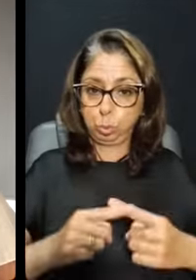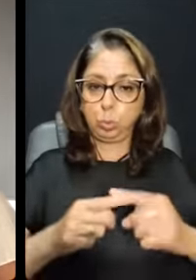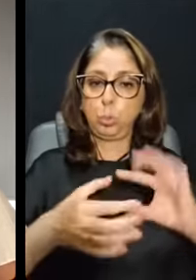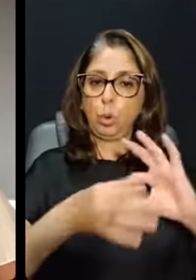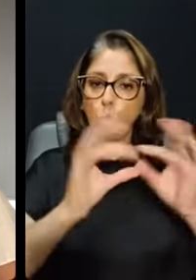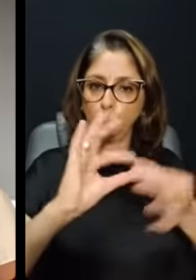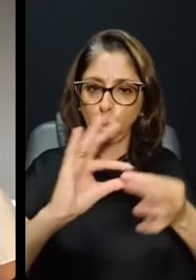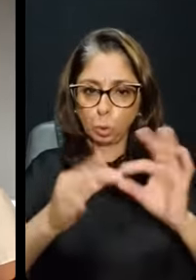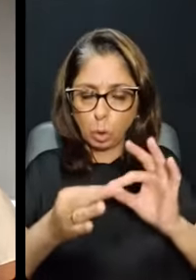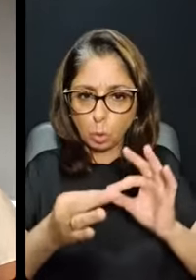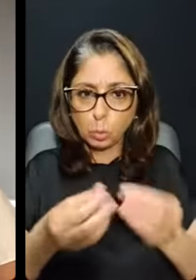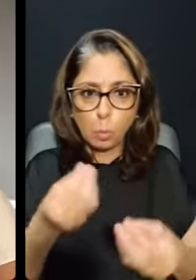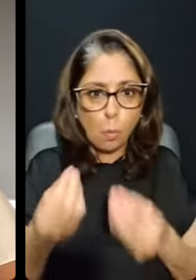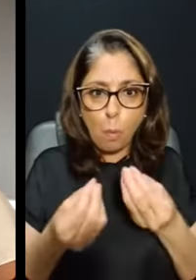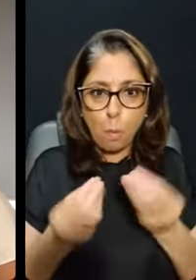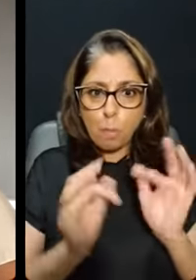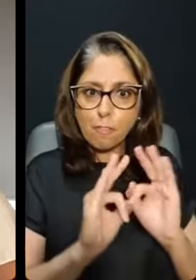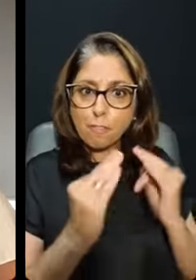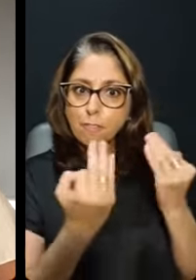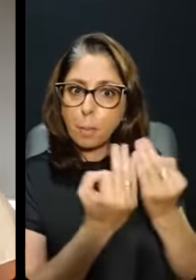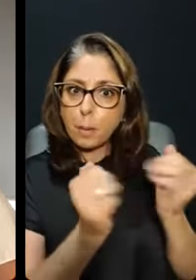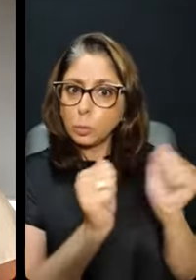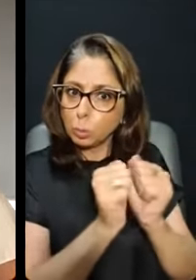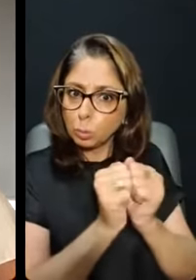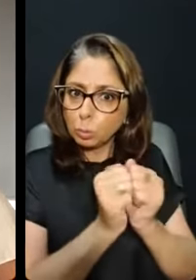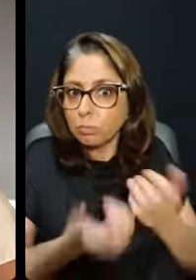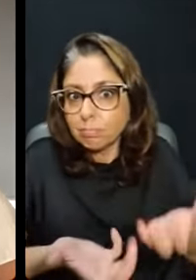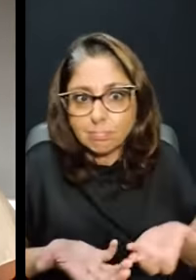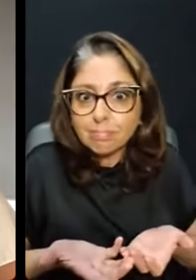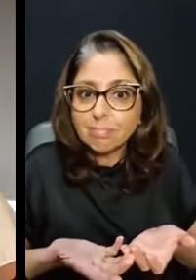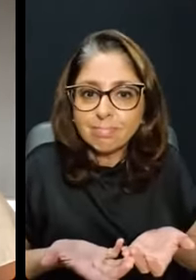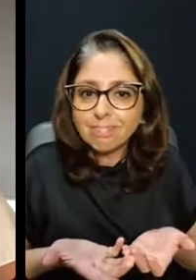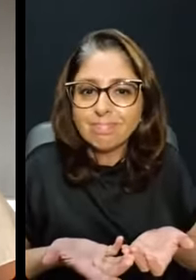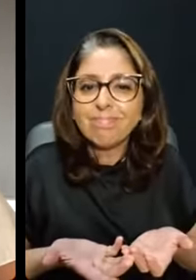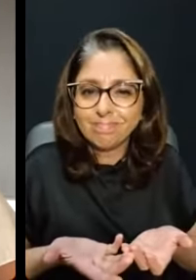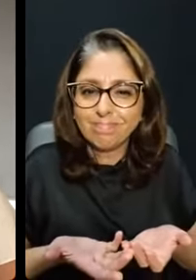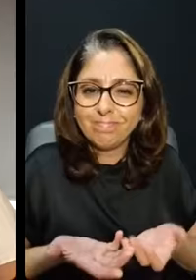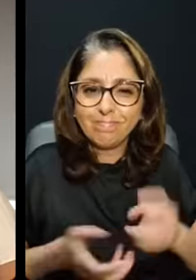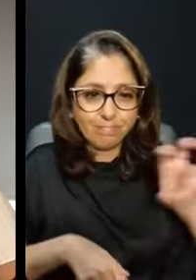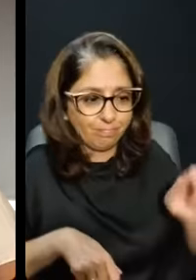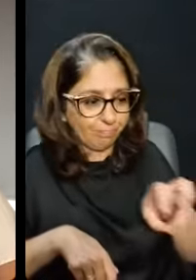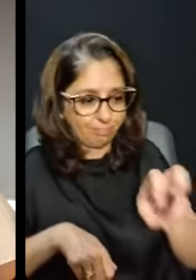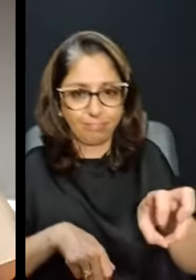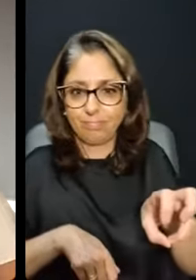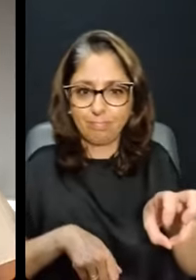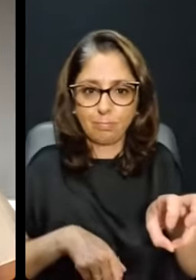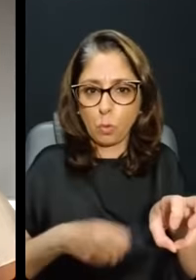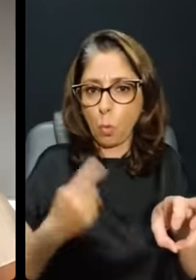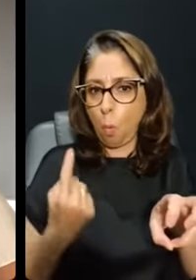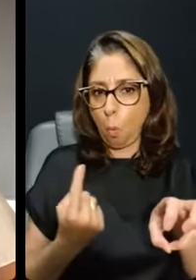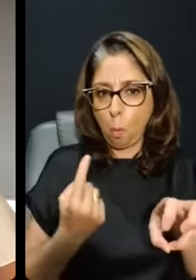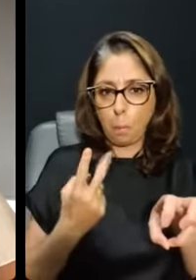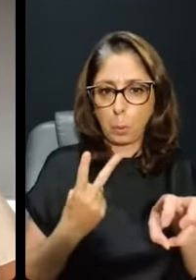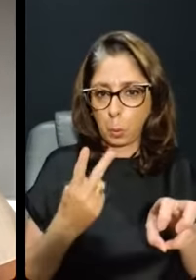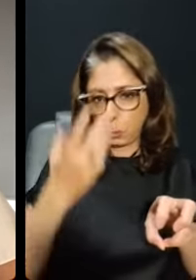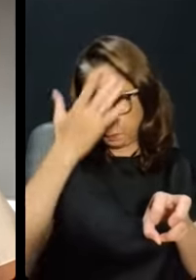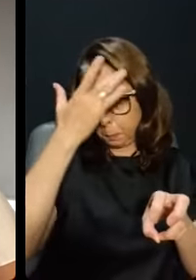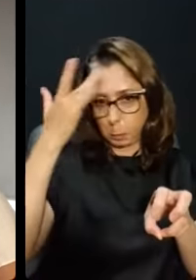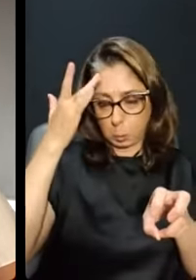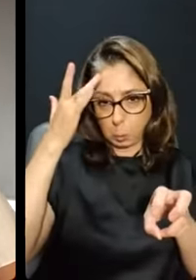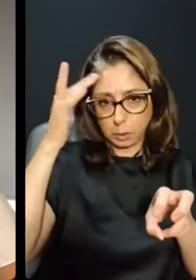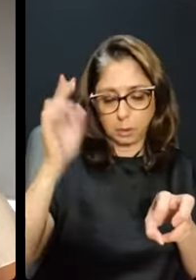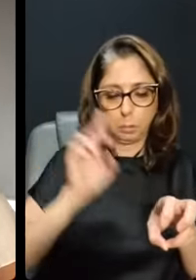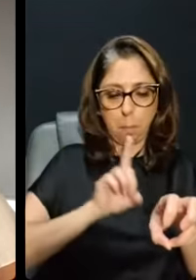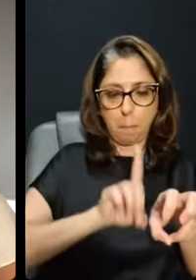dessas pessoas da família era uma pessoa em cadeira de rodas. Então, imagina, você viajou o mundo para assistir um jogo no Brasil e aí você